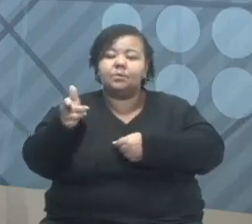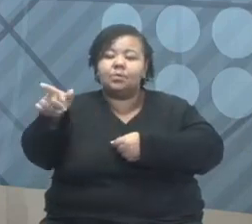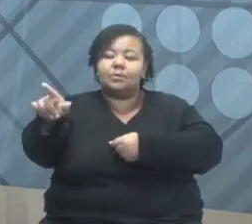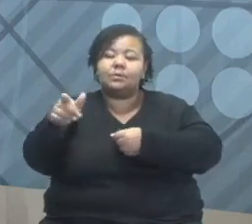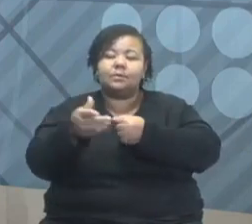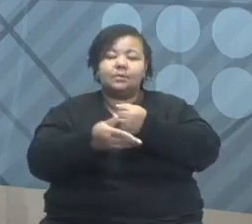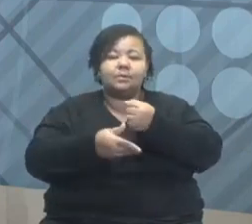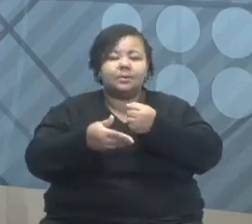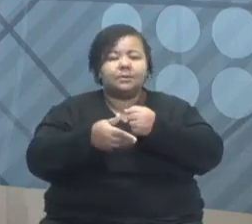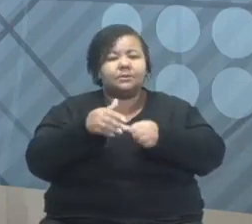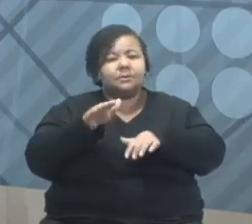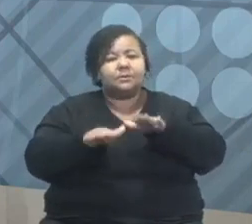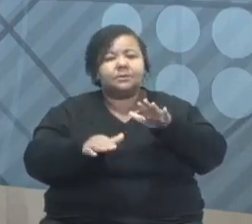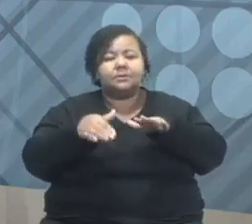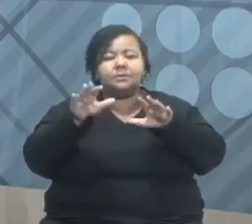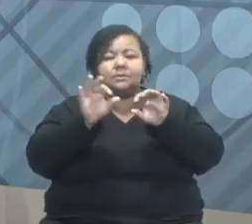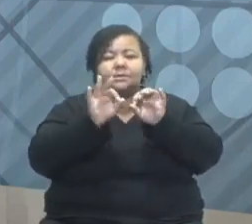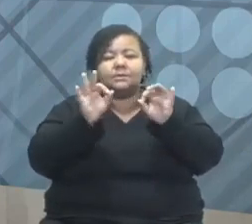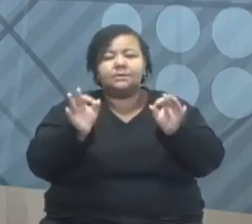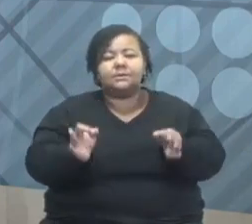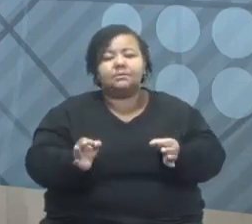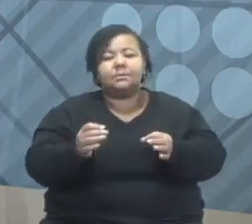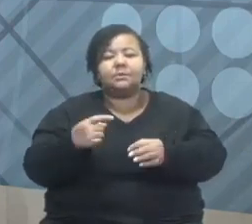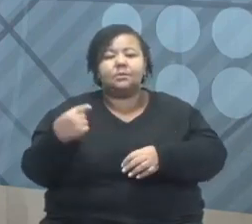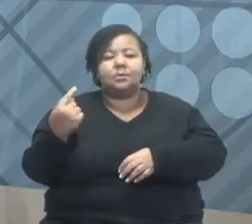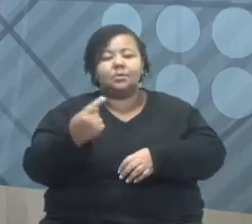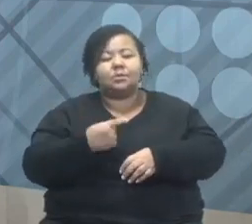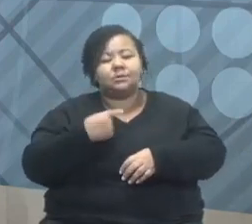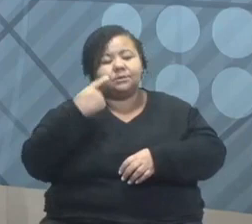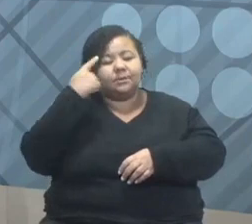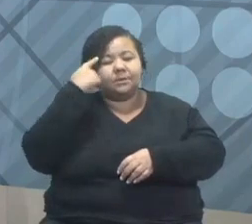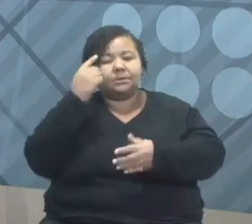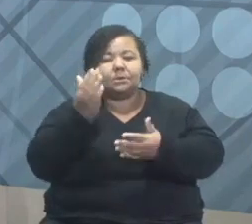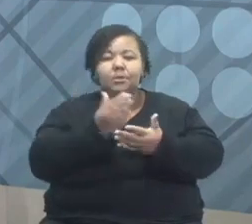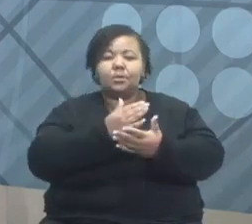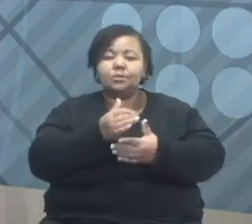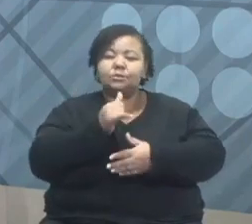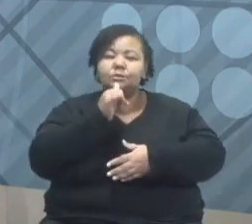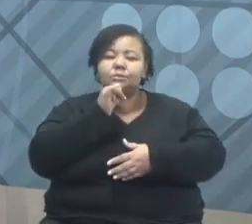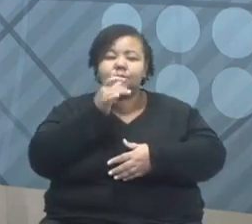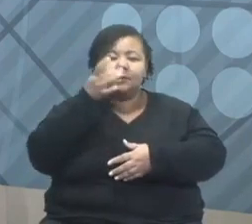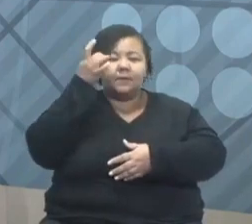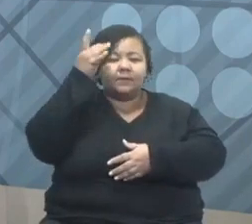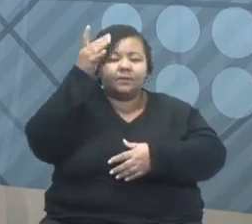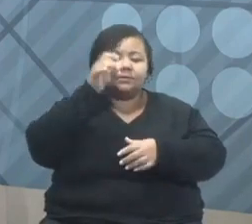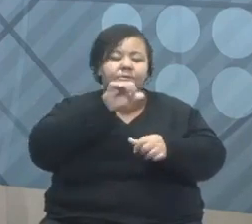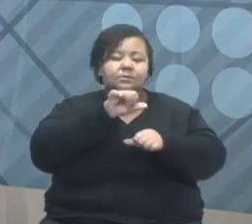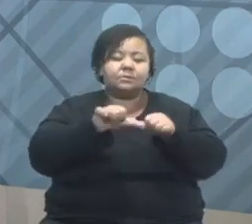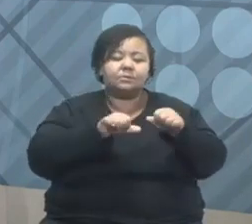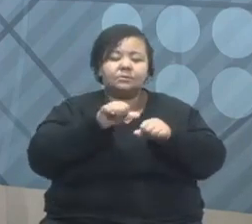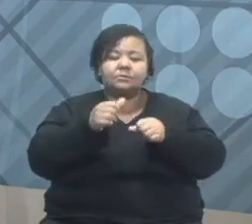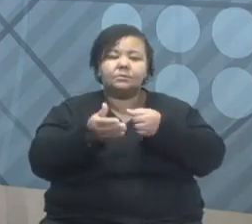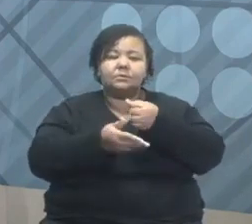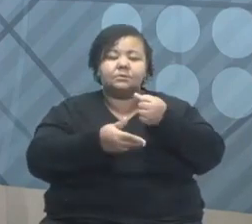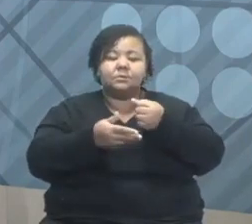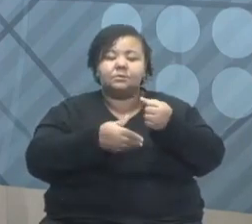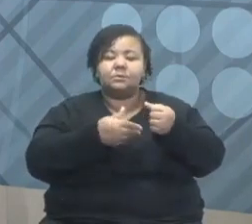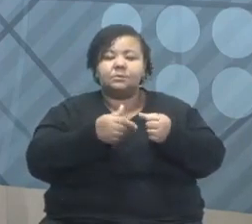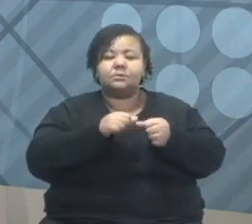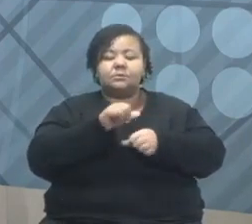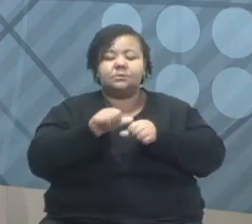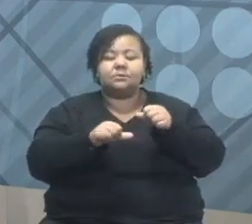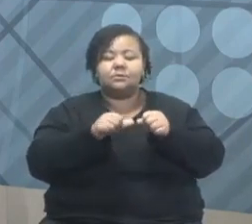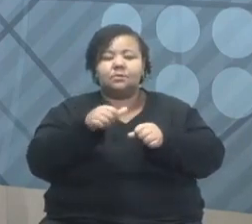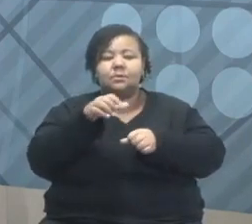base, que é às vezes mais simples. Quando nós pensamos em alguns casos, fica mais fácil transformar, se a gente tem uma base qualquer, transformá-la na